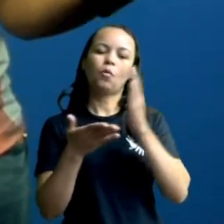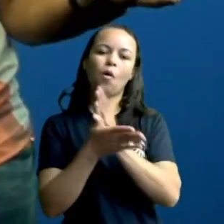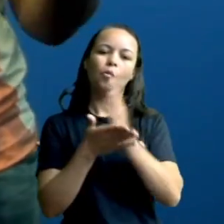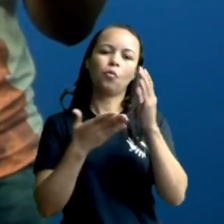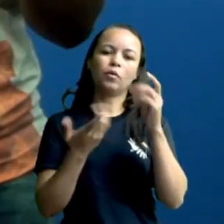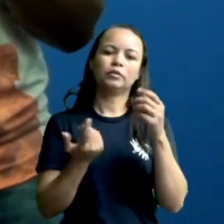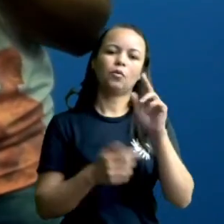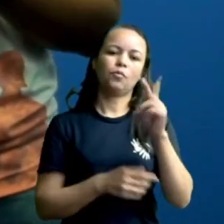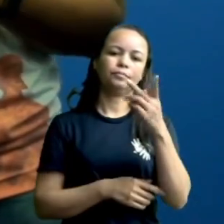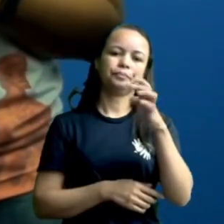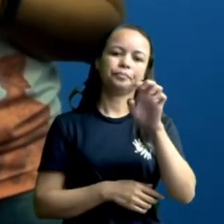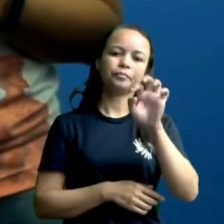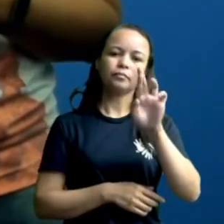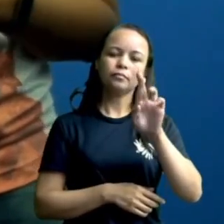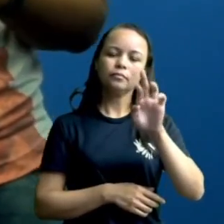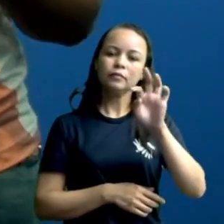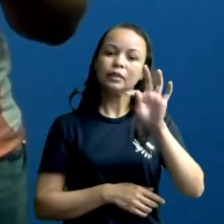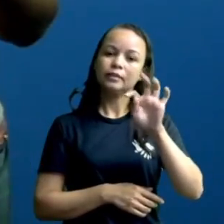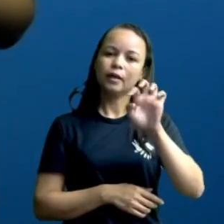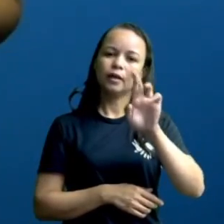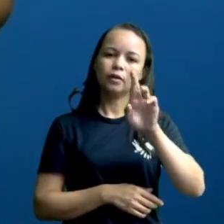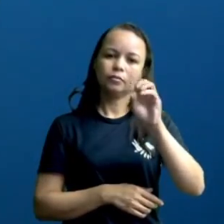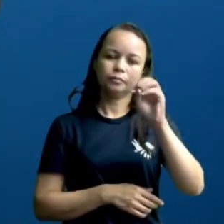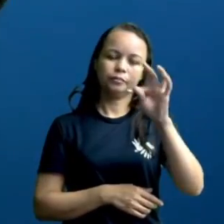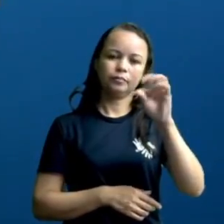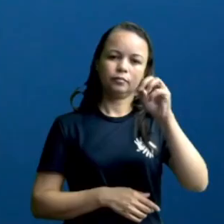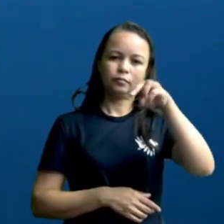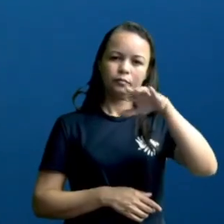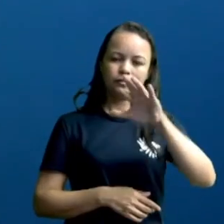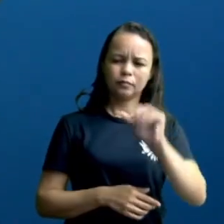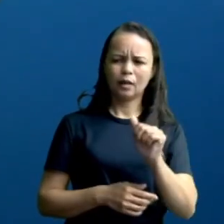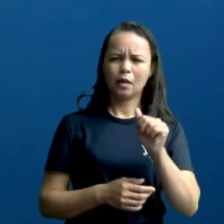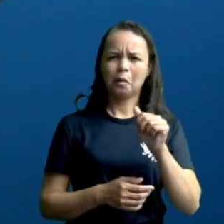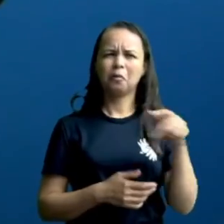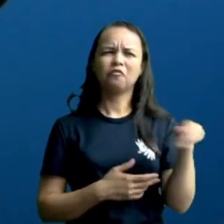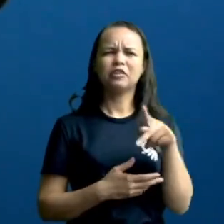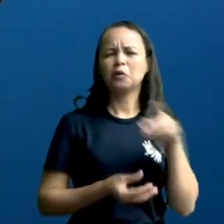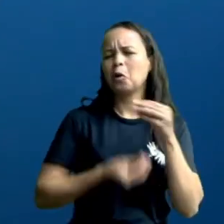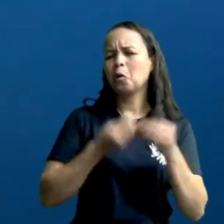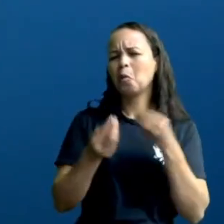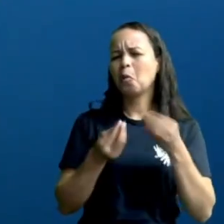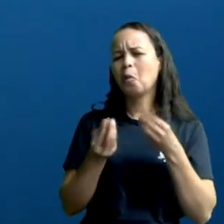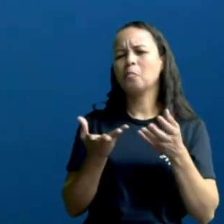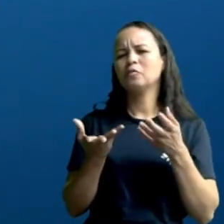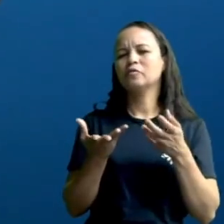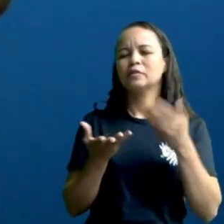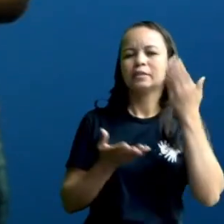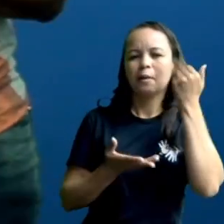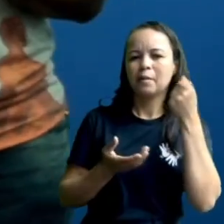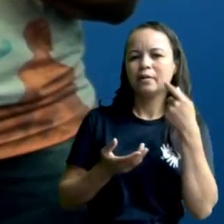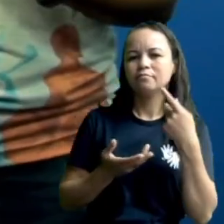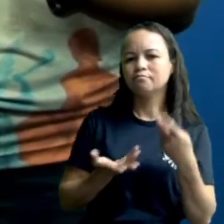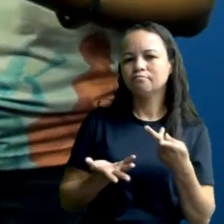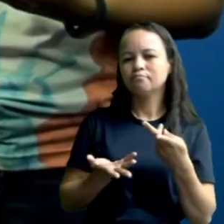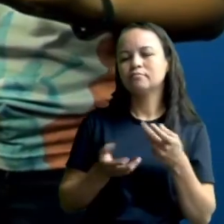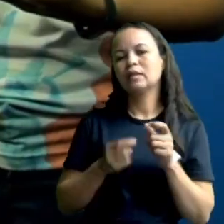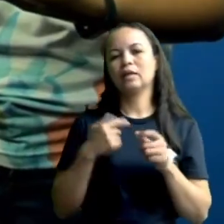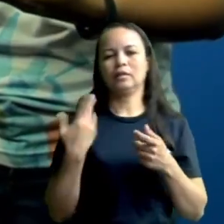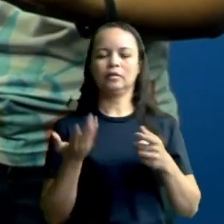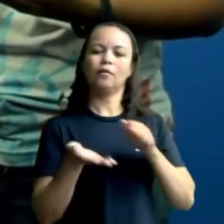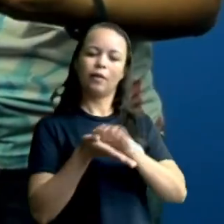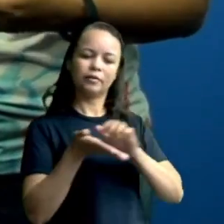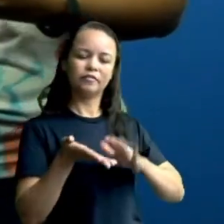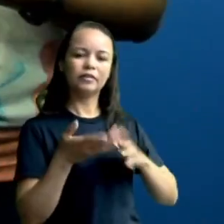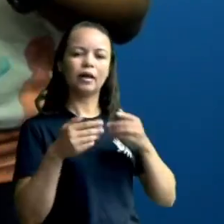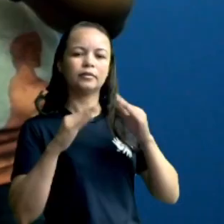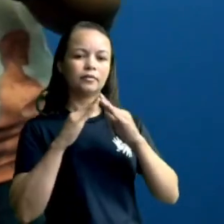né? Tem a sílaba tônica em lugar diferente. Professora, como é que eu vou saber disso? Tarefa de casa. Eu trouxe para vocês